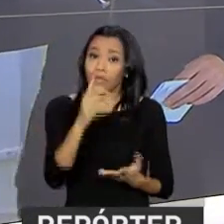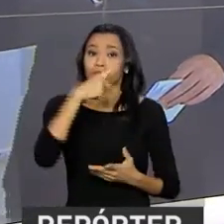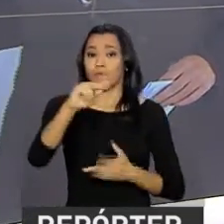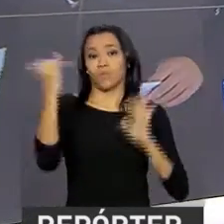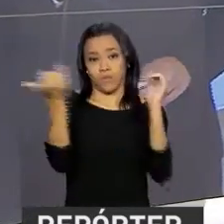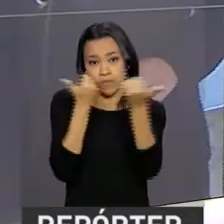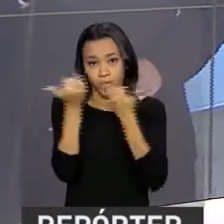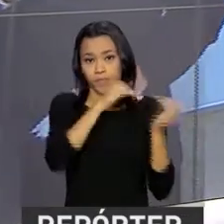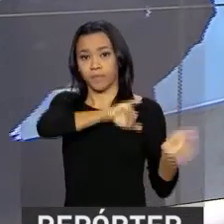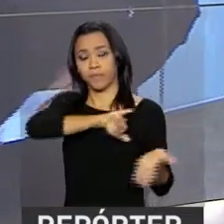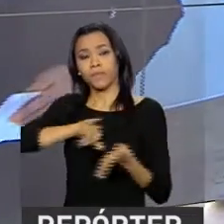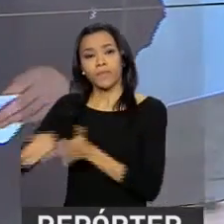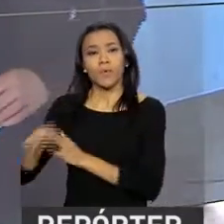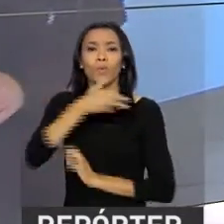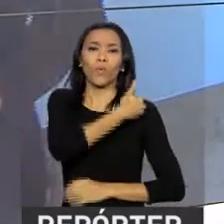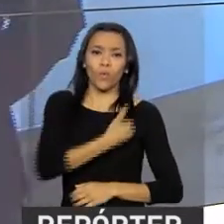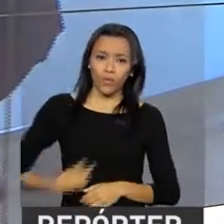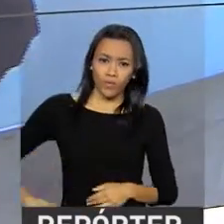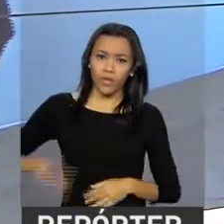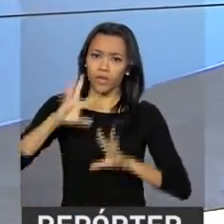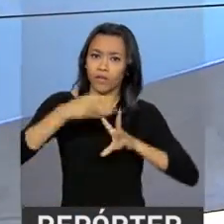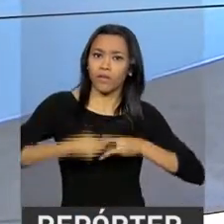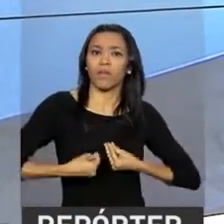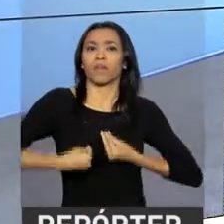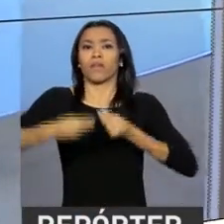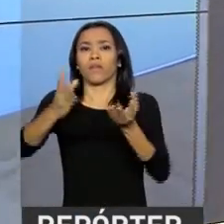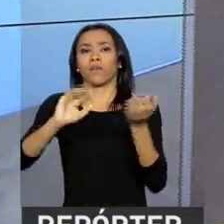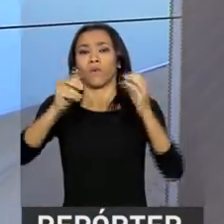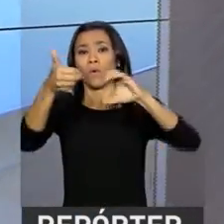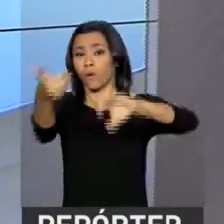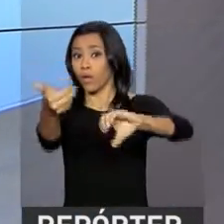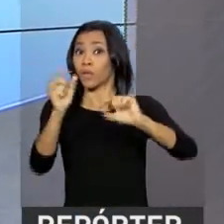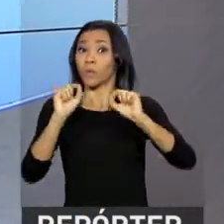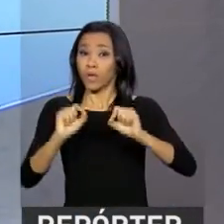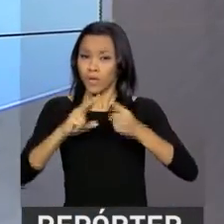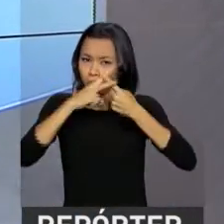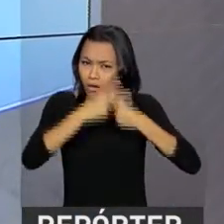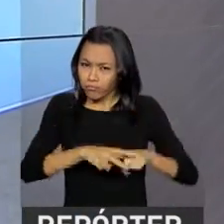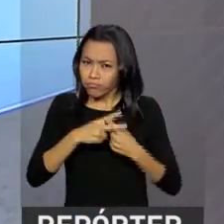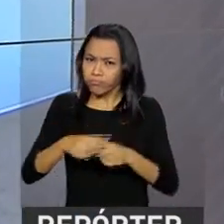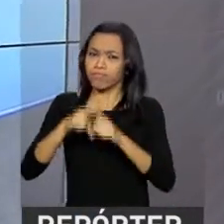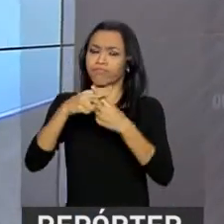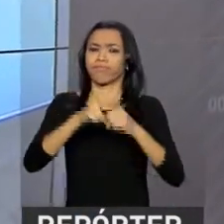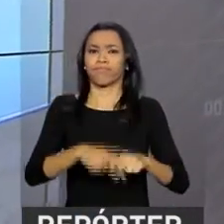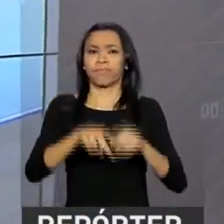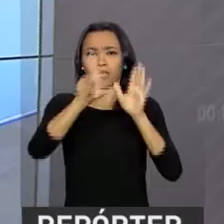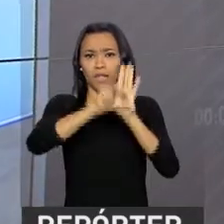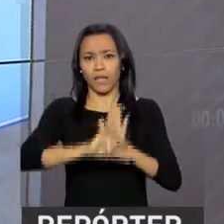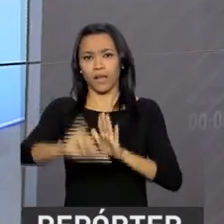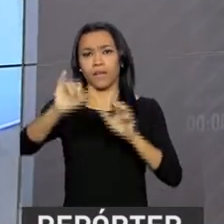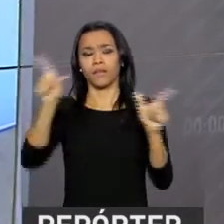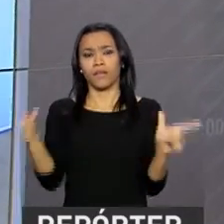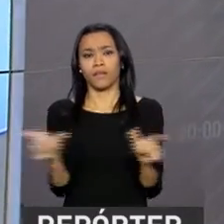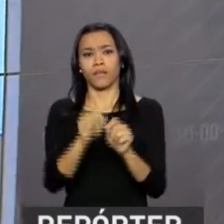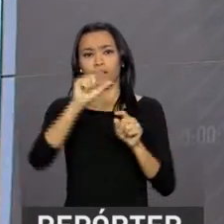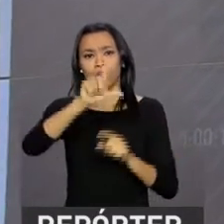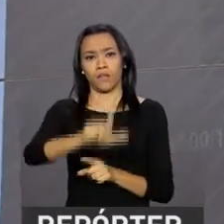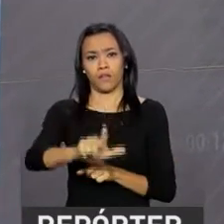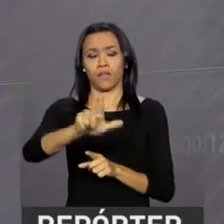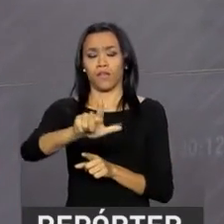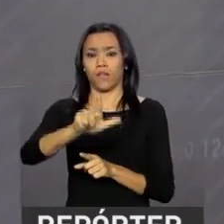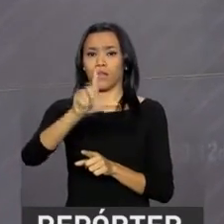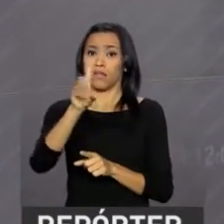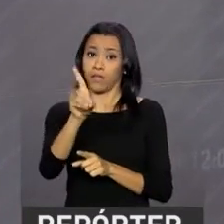informações. E o governo vai enviar ao Congresso Nacional uma revisão do projeto da Lei de Diretrizes Orçamentárias para 2017.